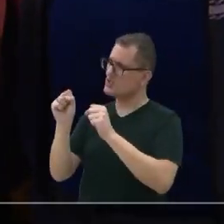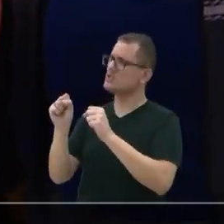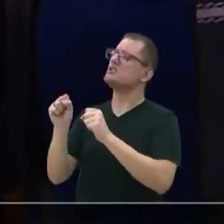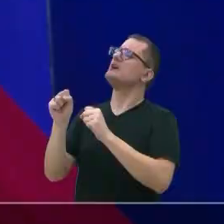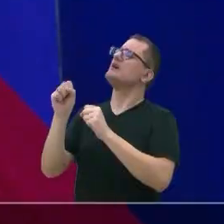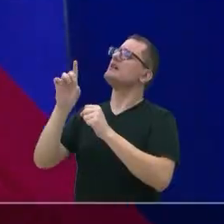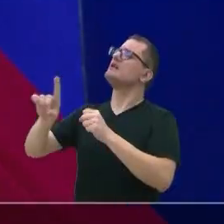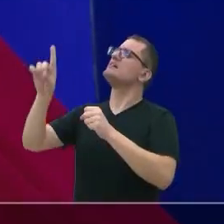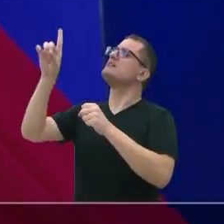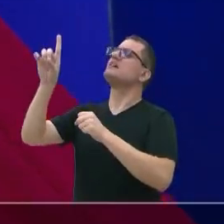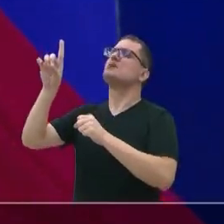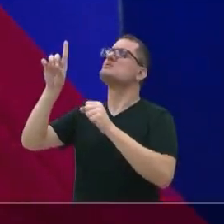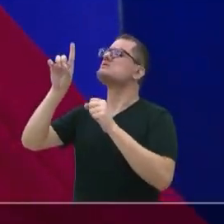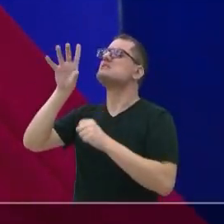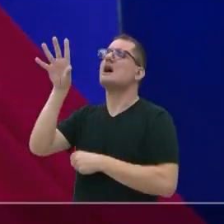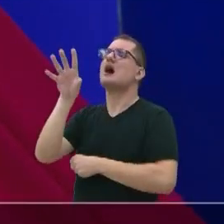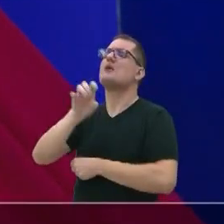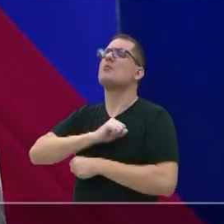Deus te ama.